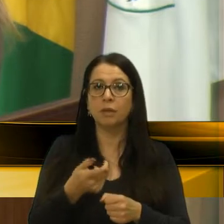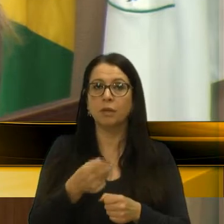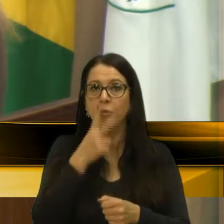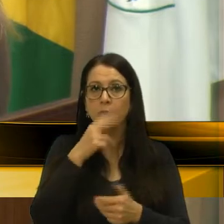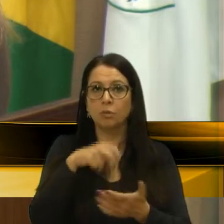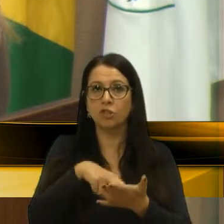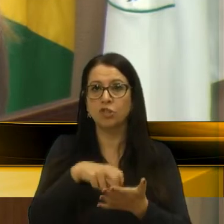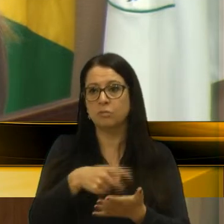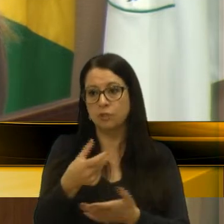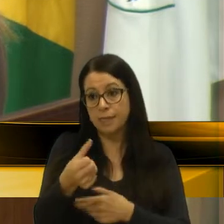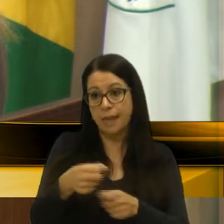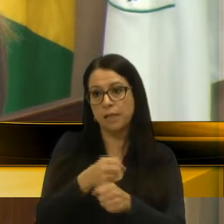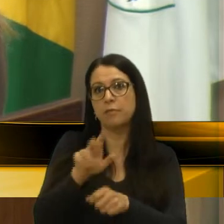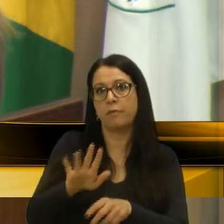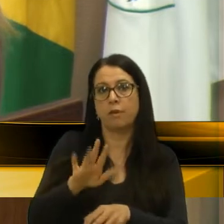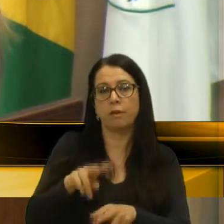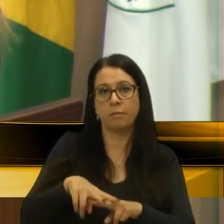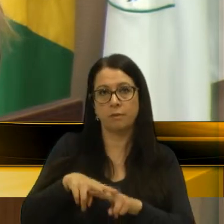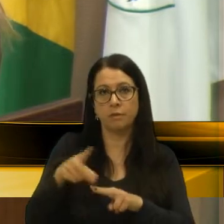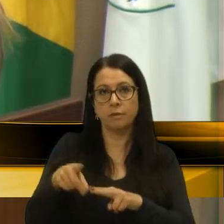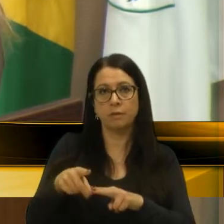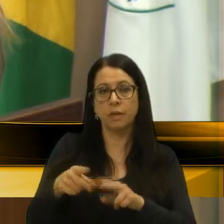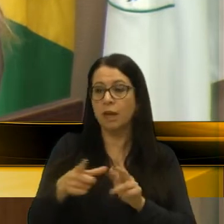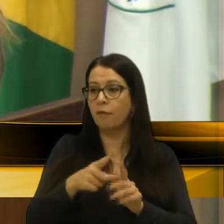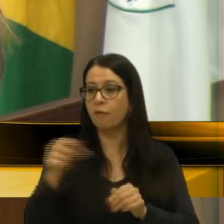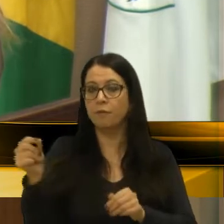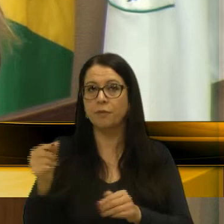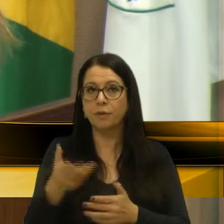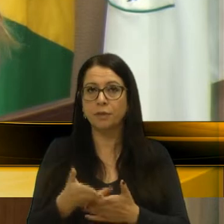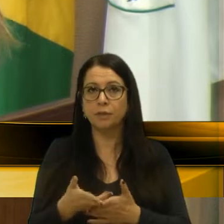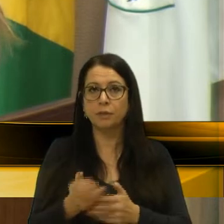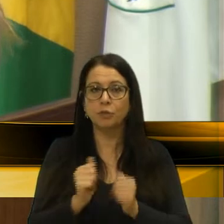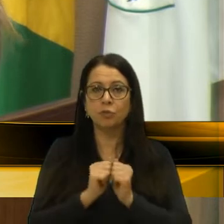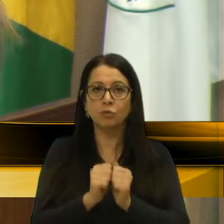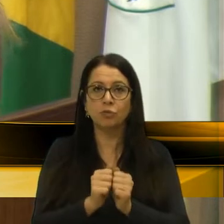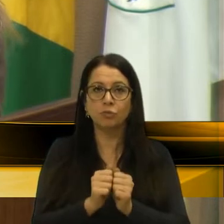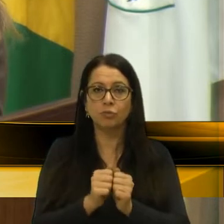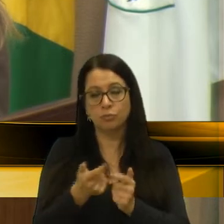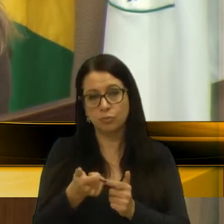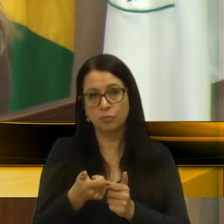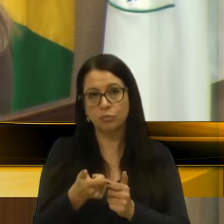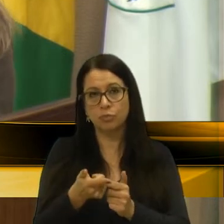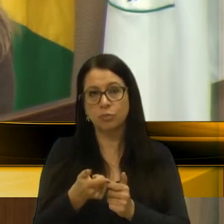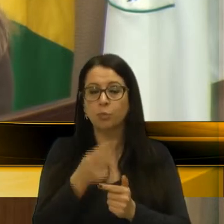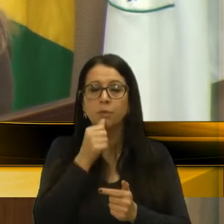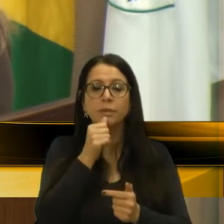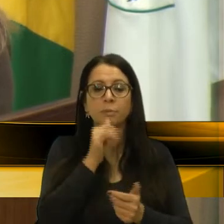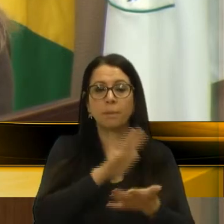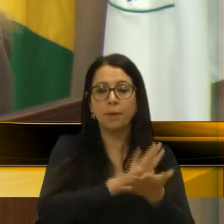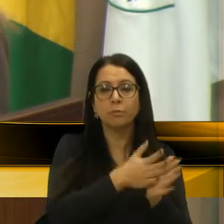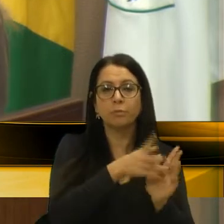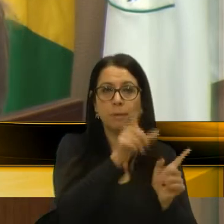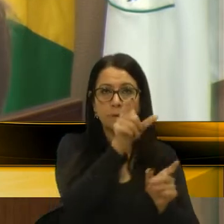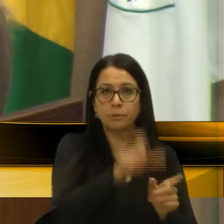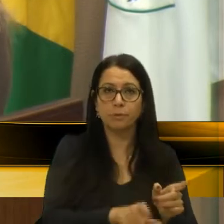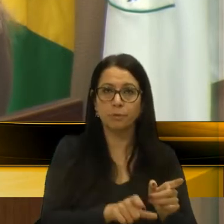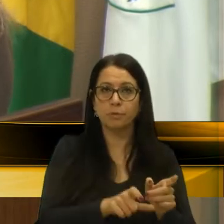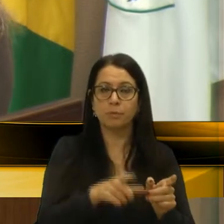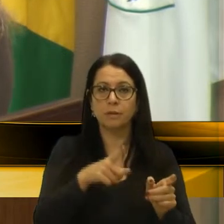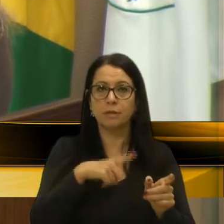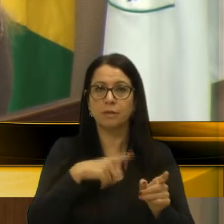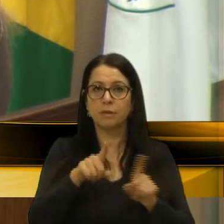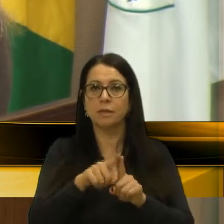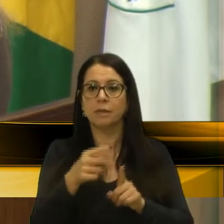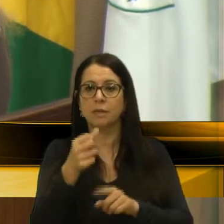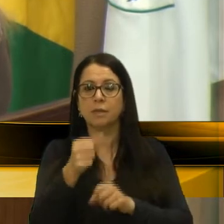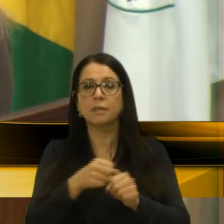6 anos, ela vai embora, ele matou uma pessoa, mas recebeu uma pena de